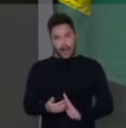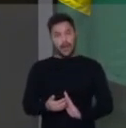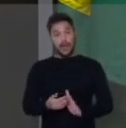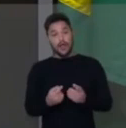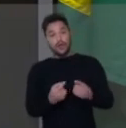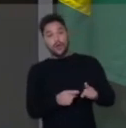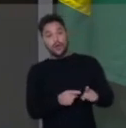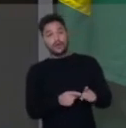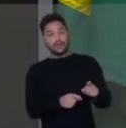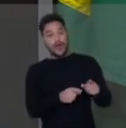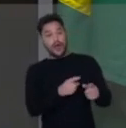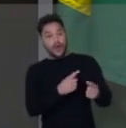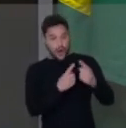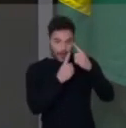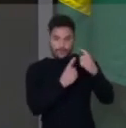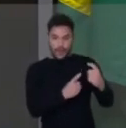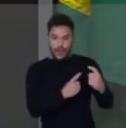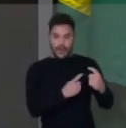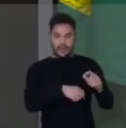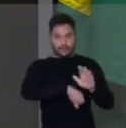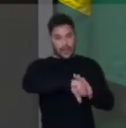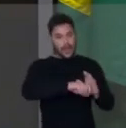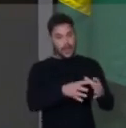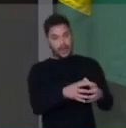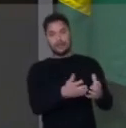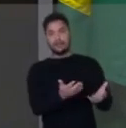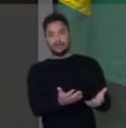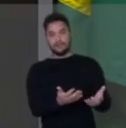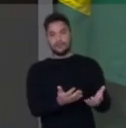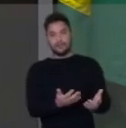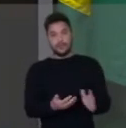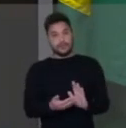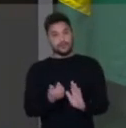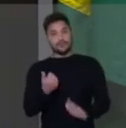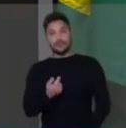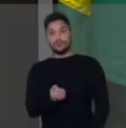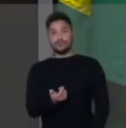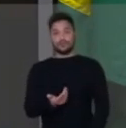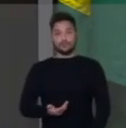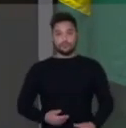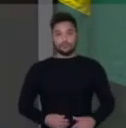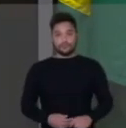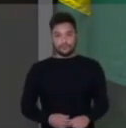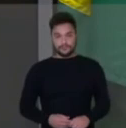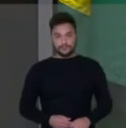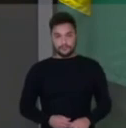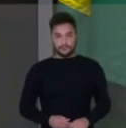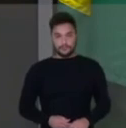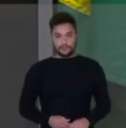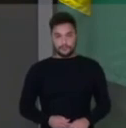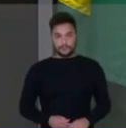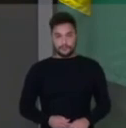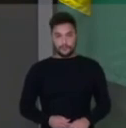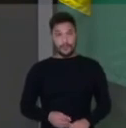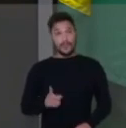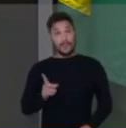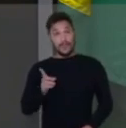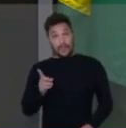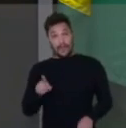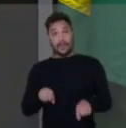ao crime organizado, tirando aí esse dinheiro da segurança pública. Você tem aí ele se